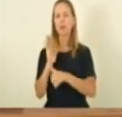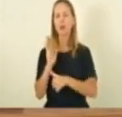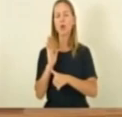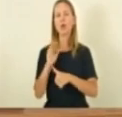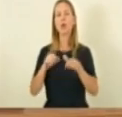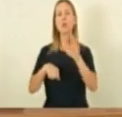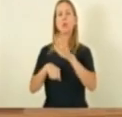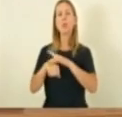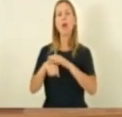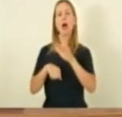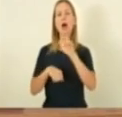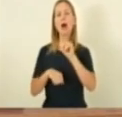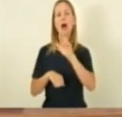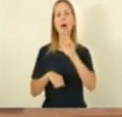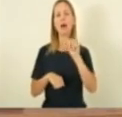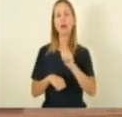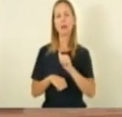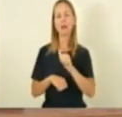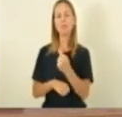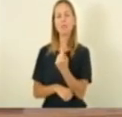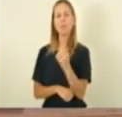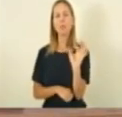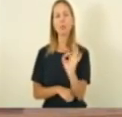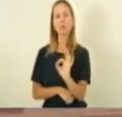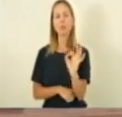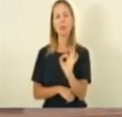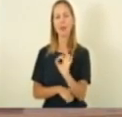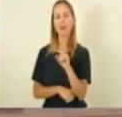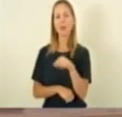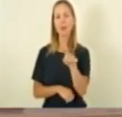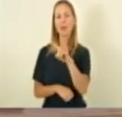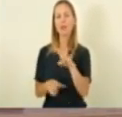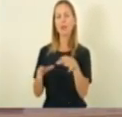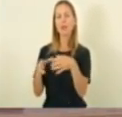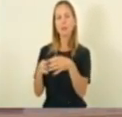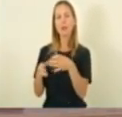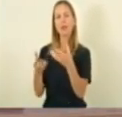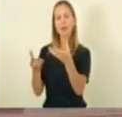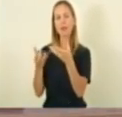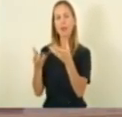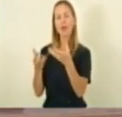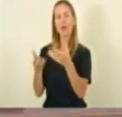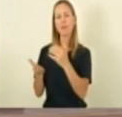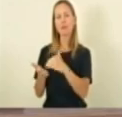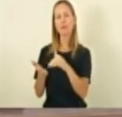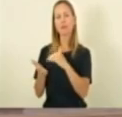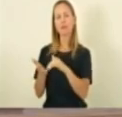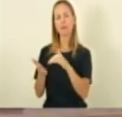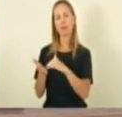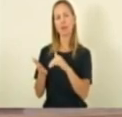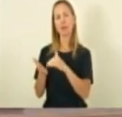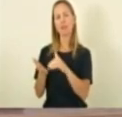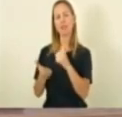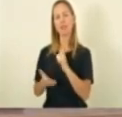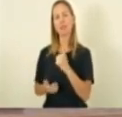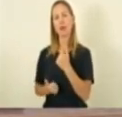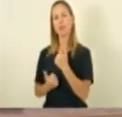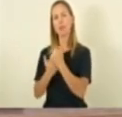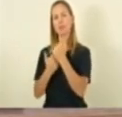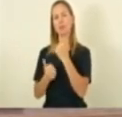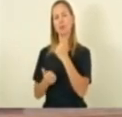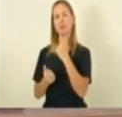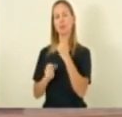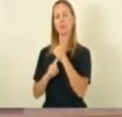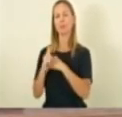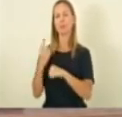raras. 1% que esse pessoal está querendo só para a Secretaria de Assistência Social. Devolvo a